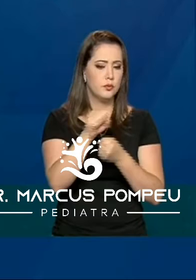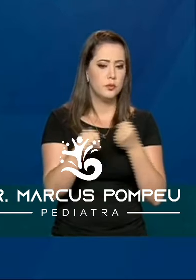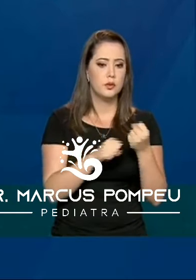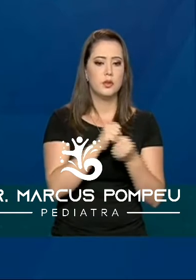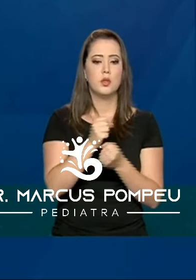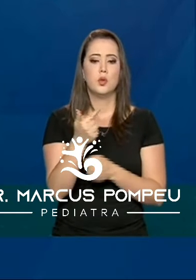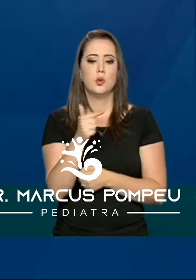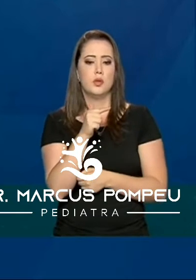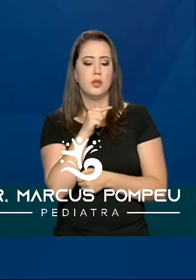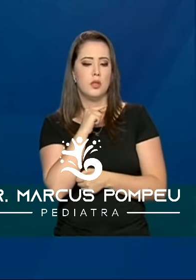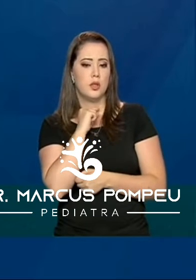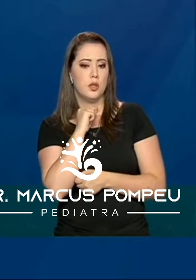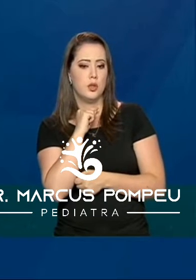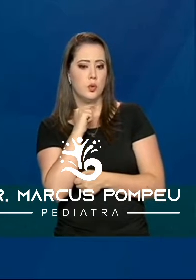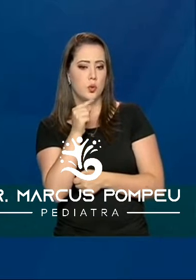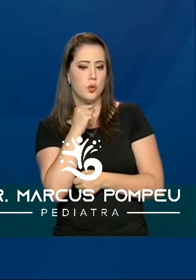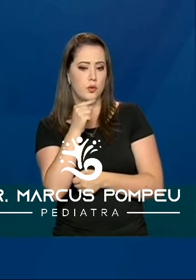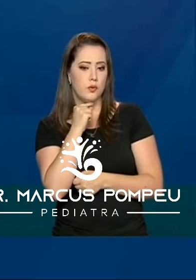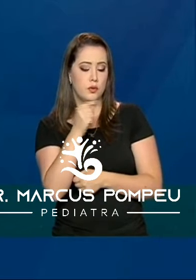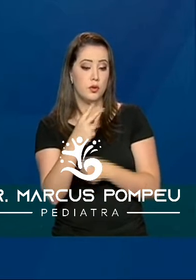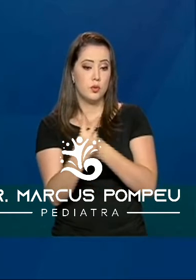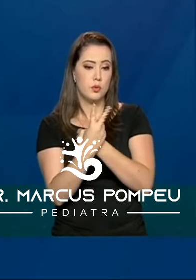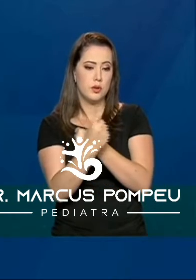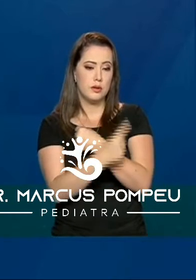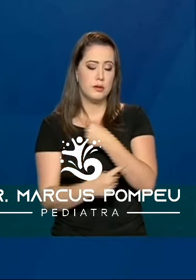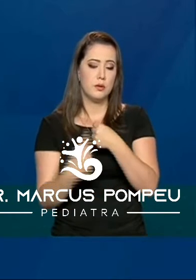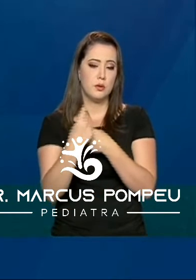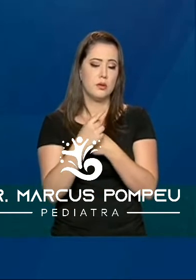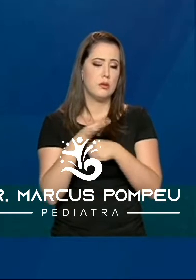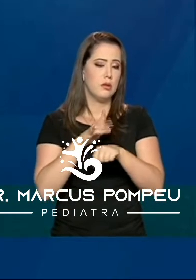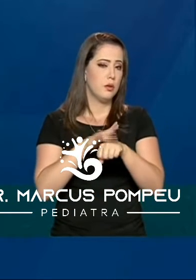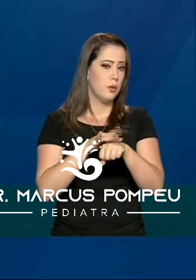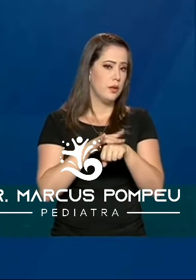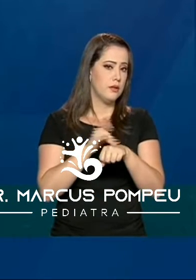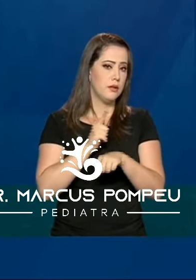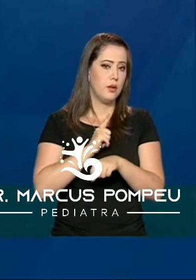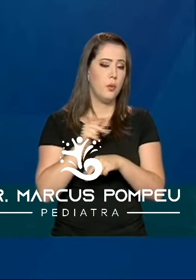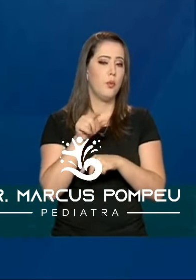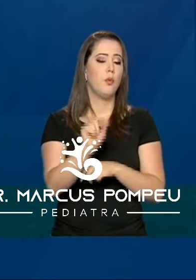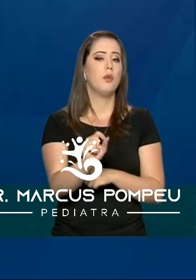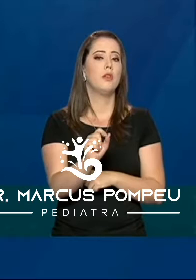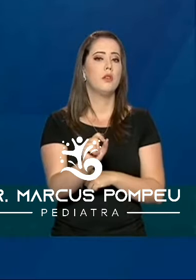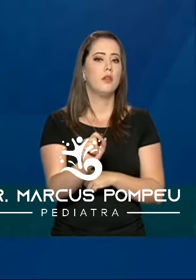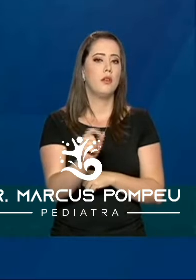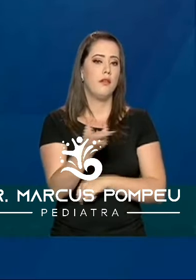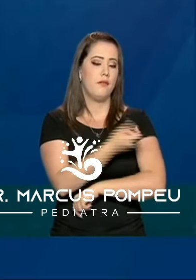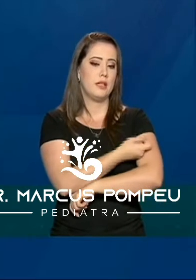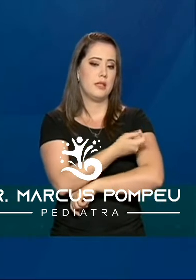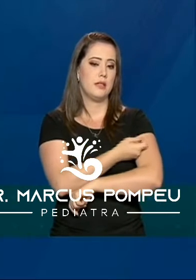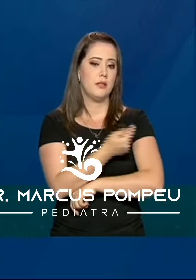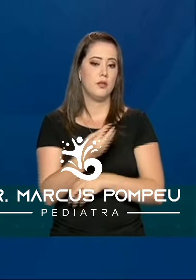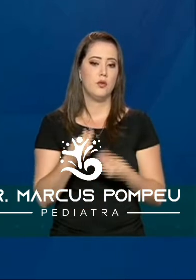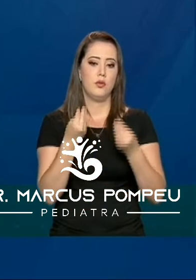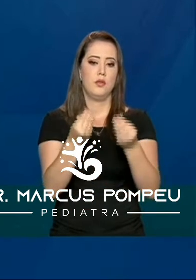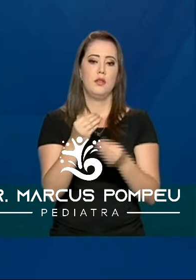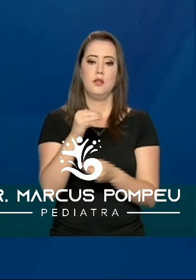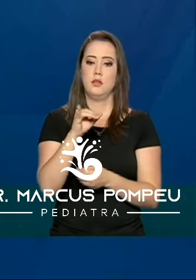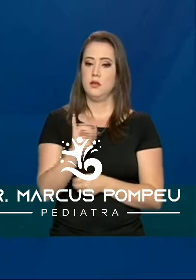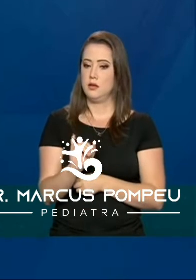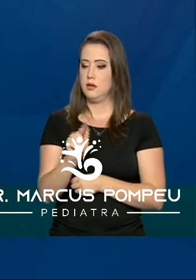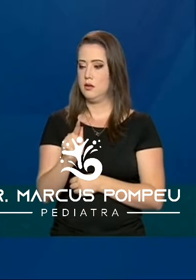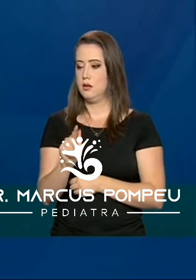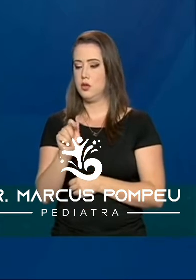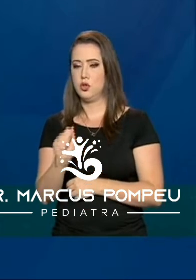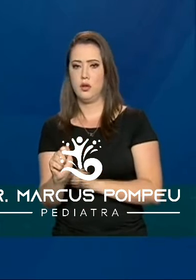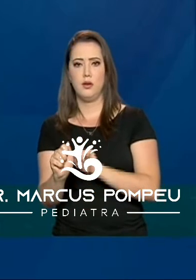artigos. Imunidade sustentada, porque quem tem a doença tem uma coisa que todo pediatra sabe. Tem uma coisa que vacina não dá, IgA. E esse IgA é